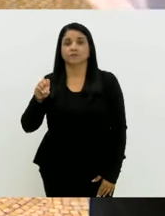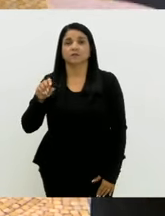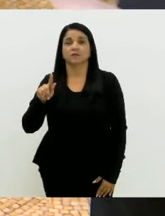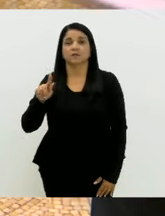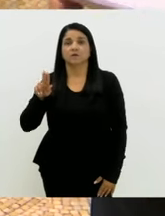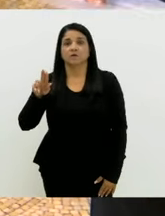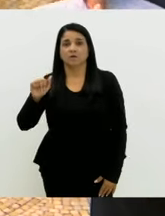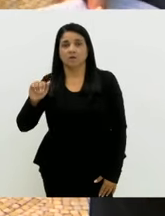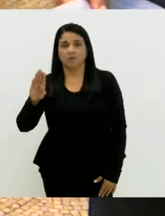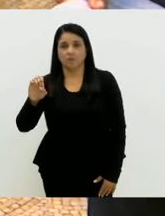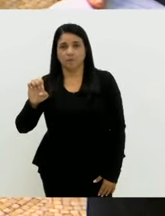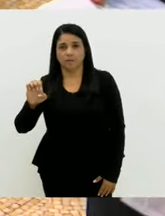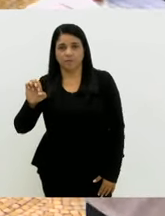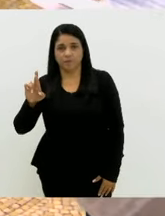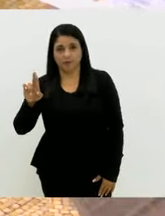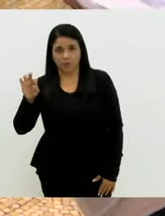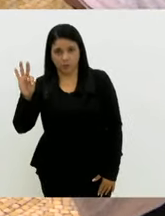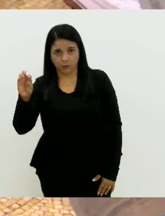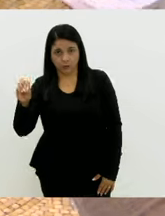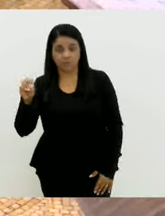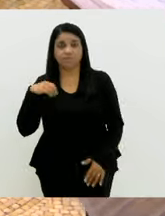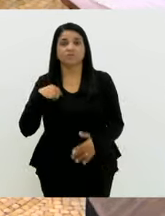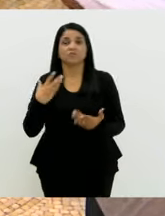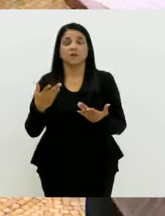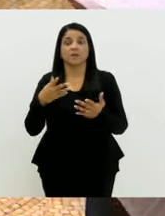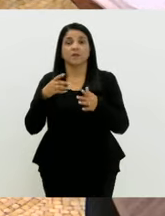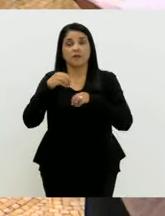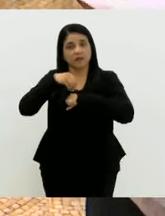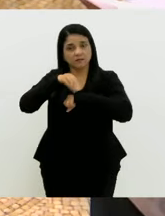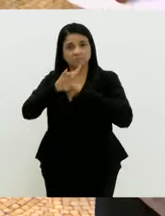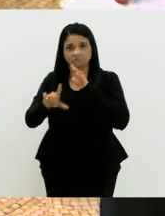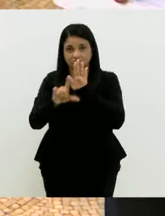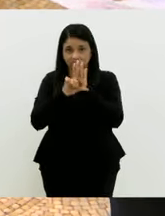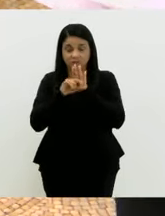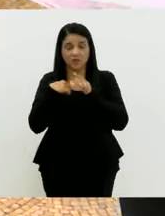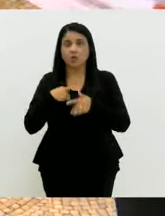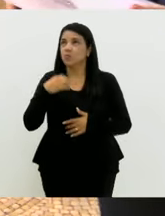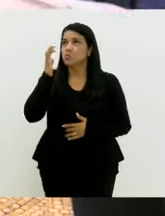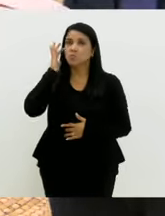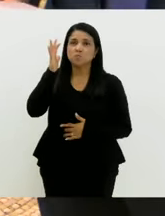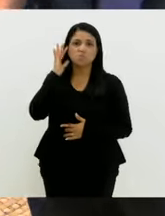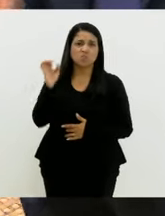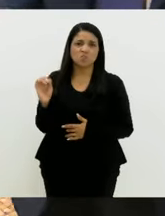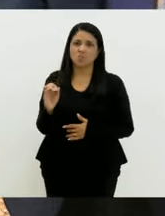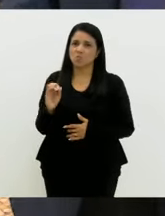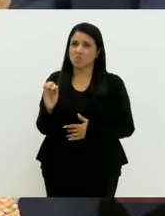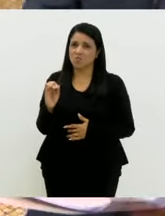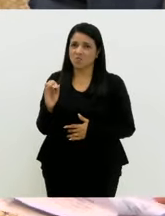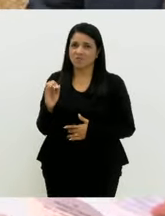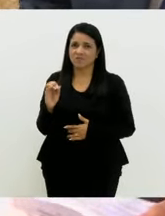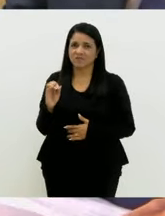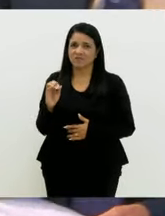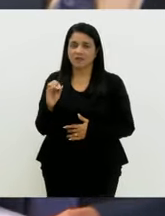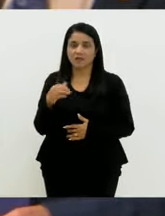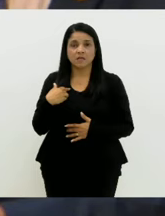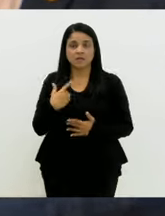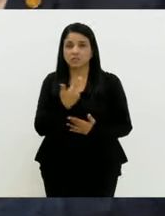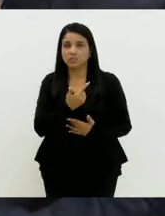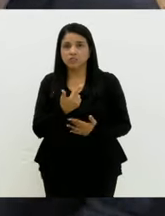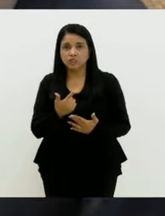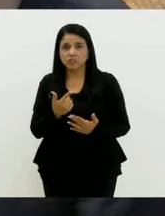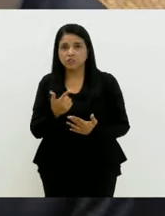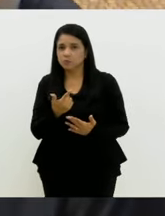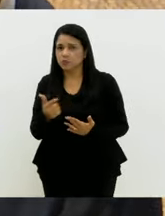realmente é uma questão que eu não imaginava que não tinha esse amparo legal.